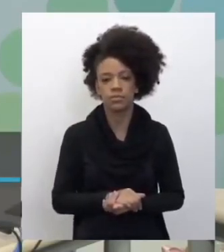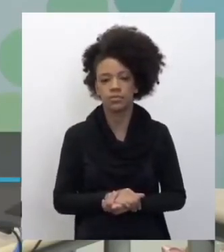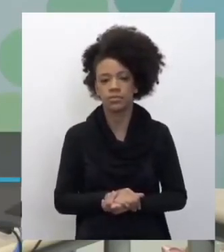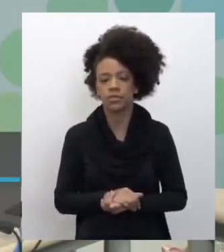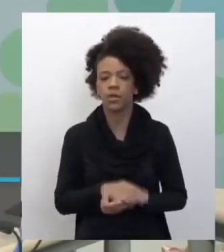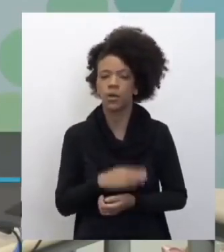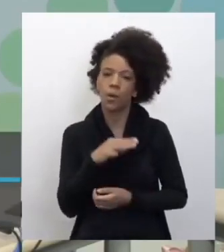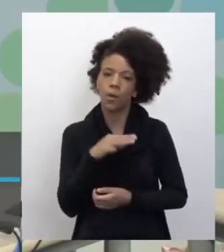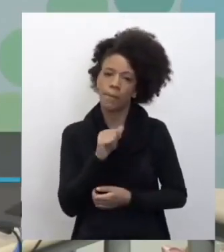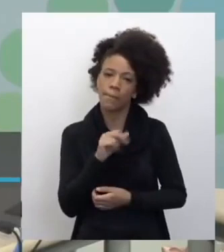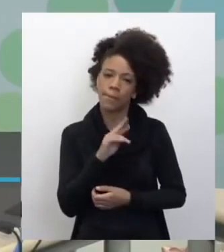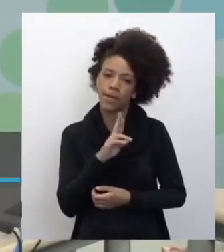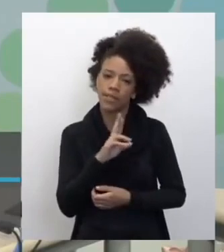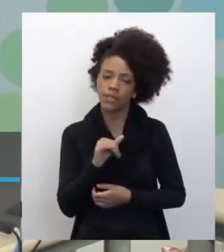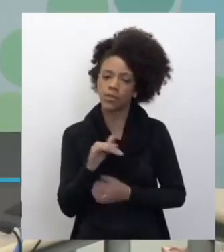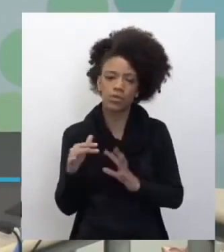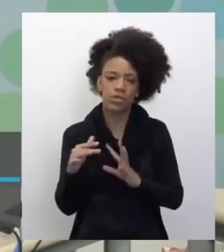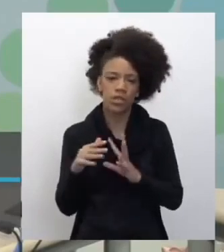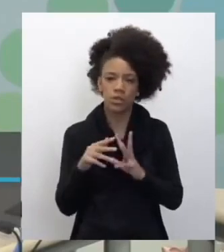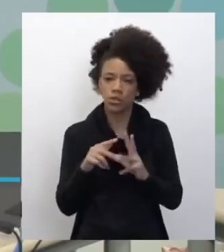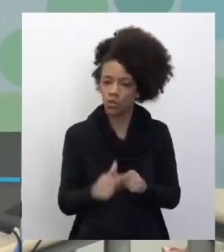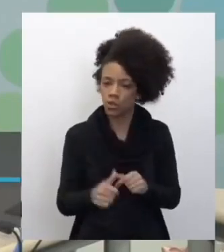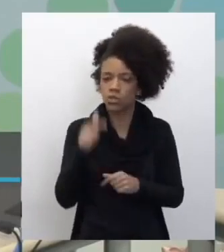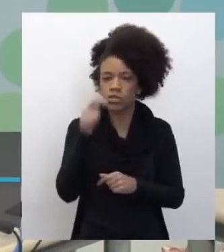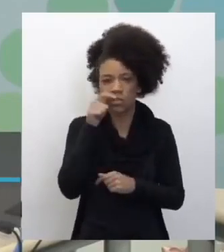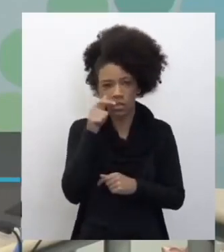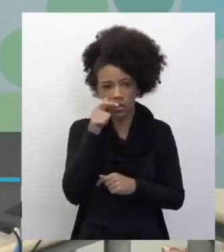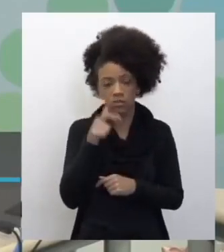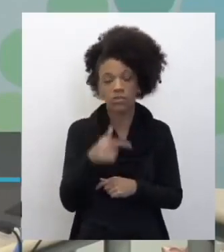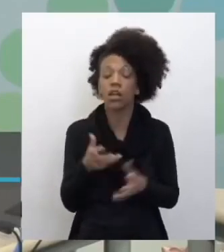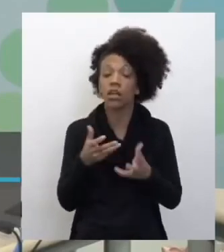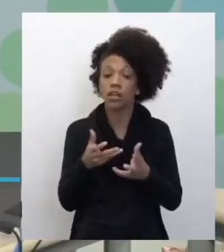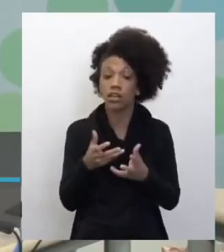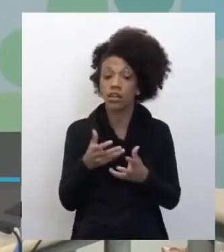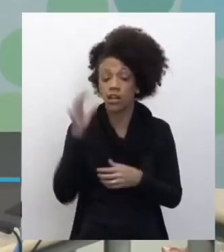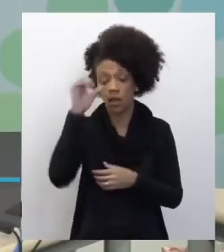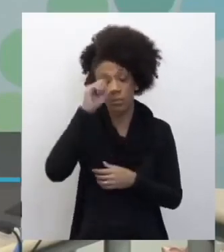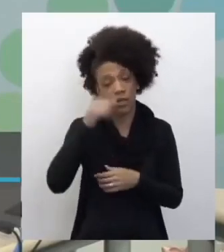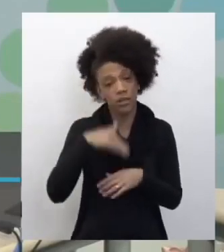O Matheus achou todos interessantes e queria aprender um pouquinho mais sobre todos.